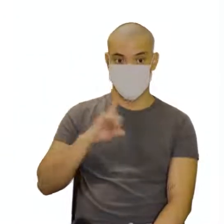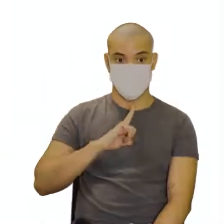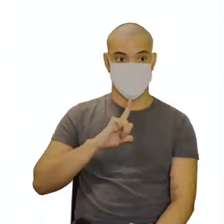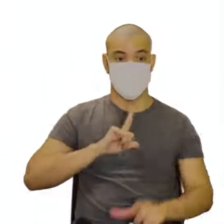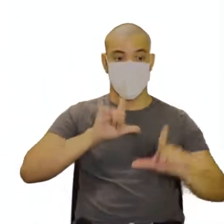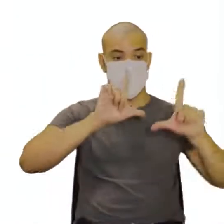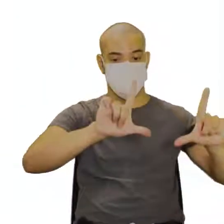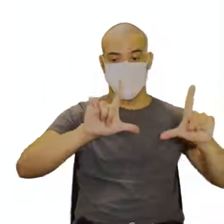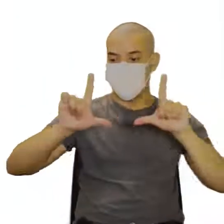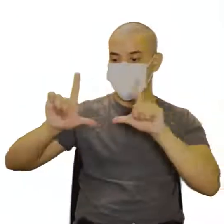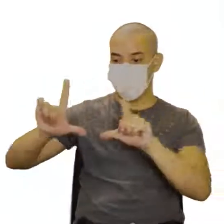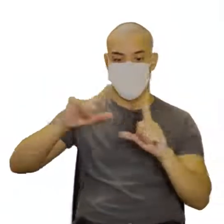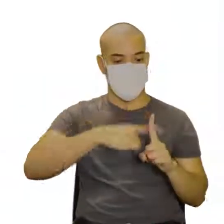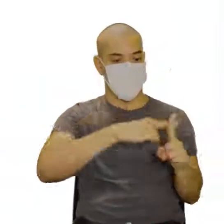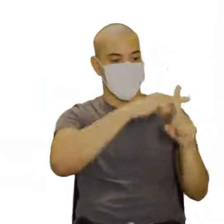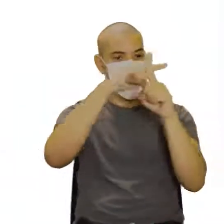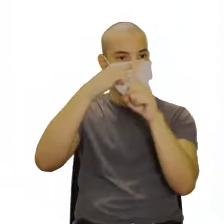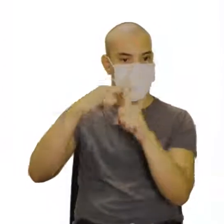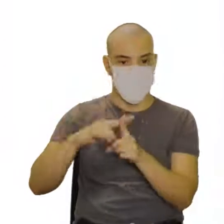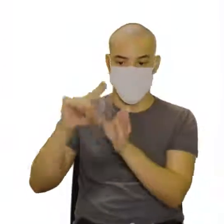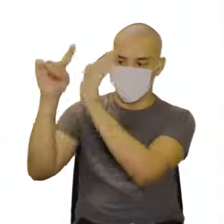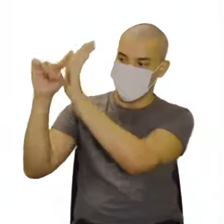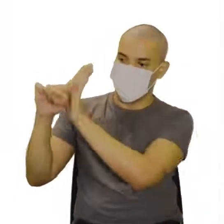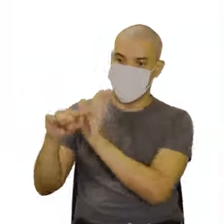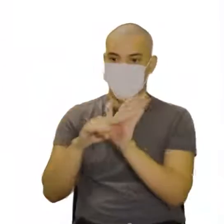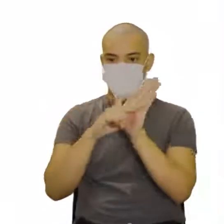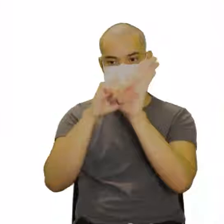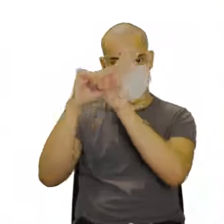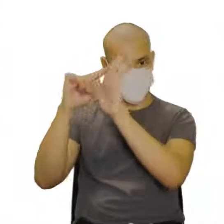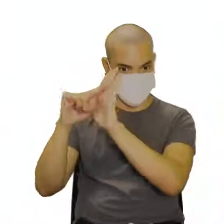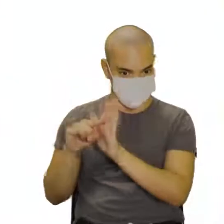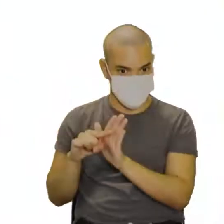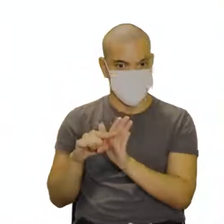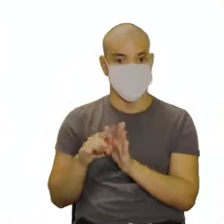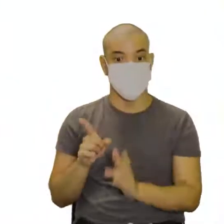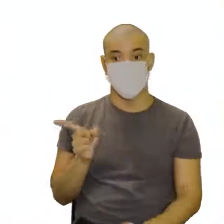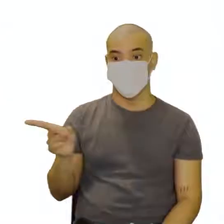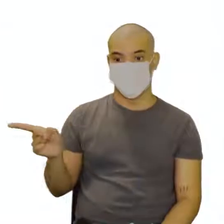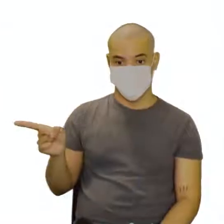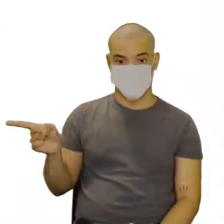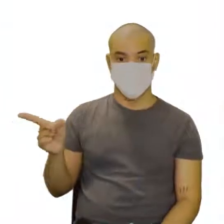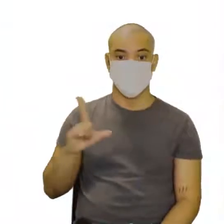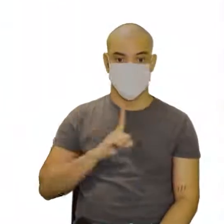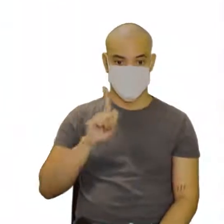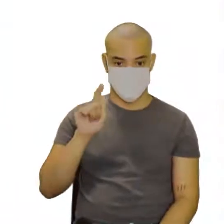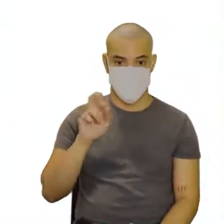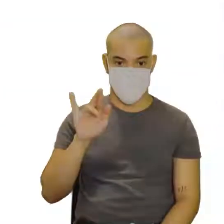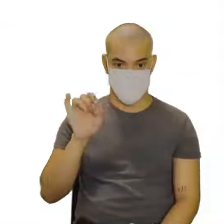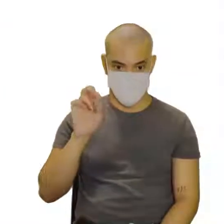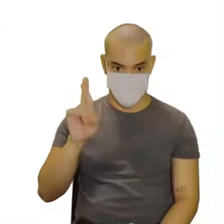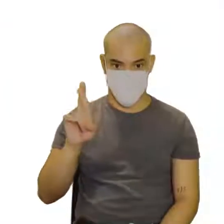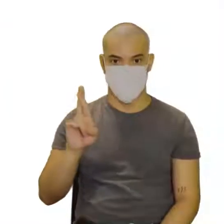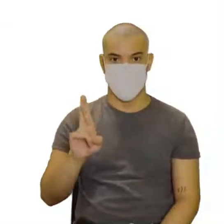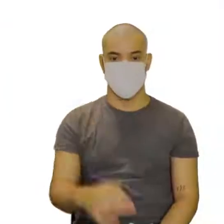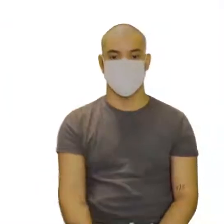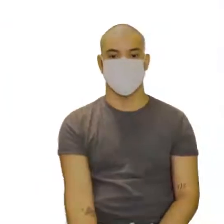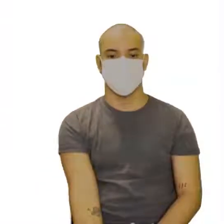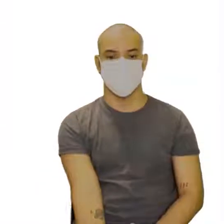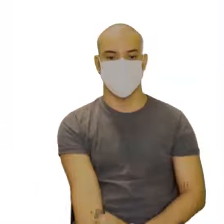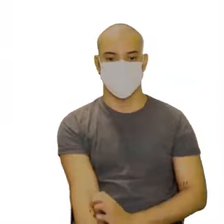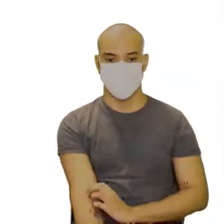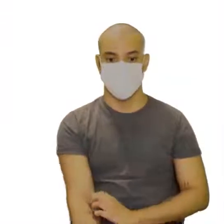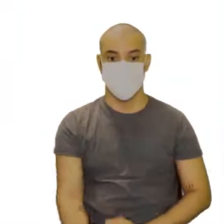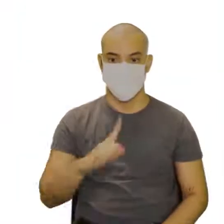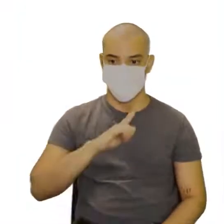para representar. Como vocês podem ver, tá aqui o nosso gerador, olha só. Tá aqui o nosso gerador. A eletromotriz aqui